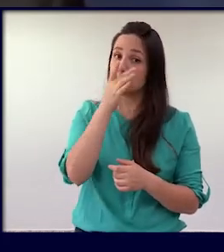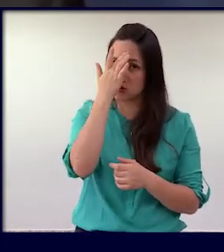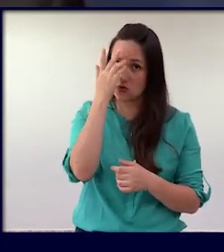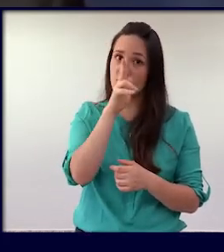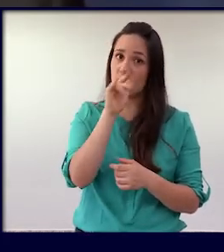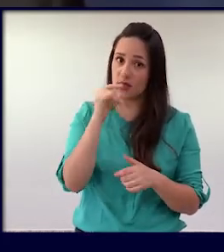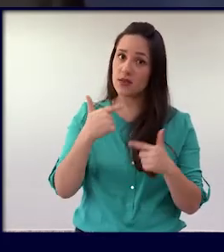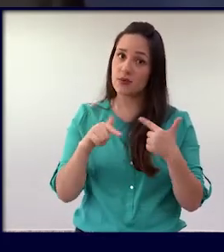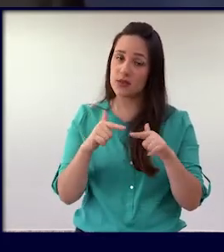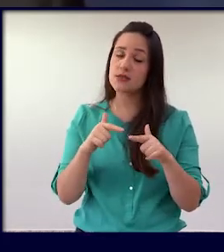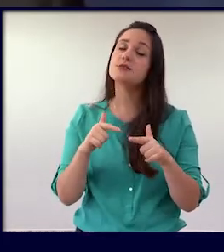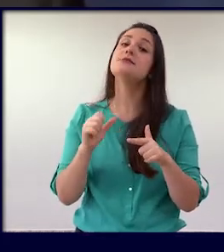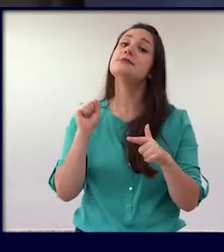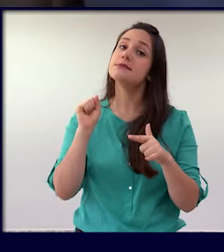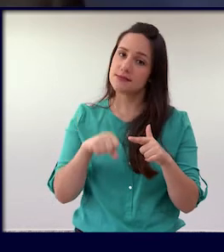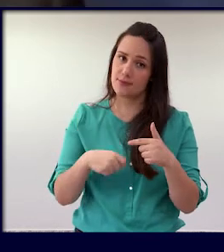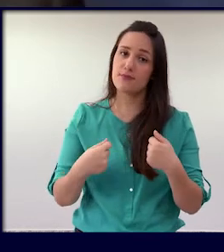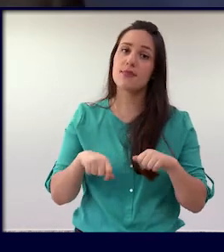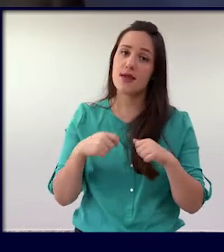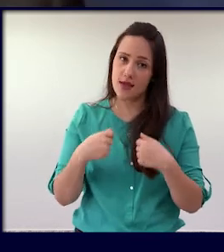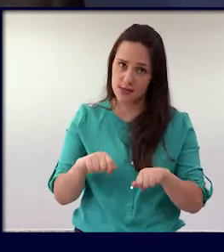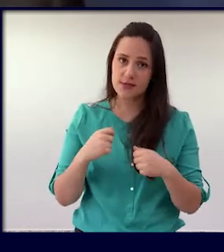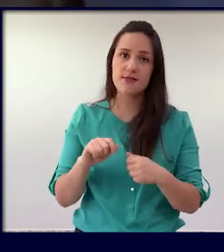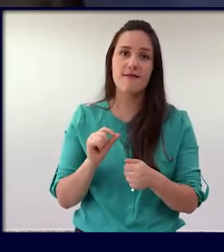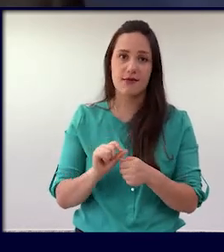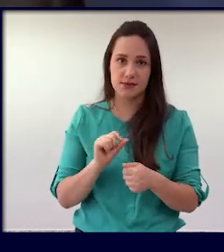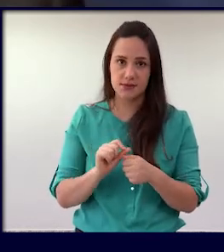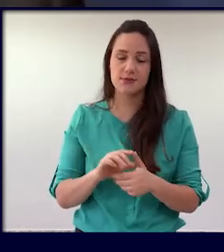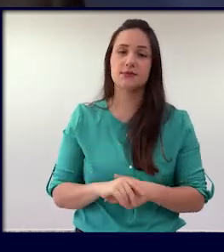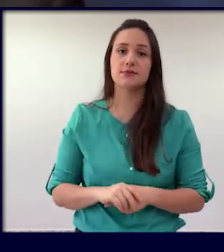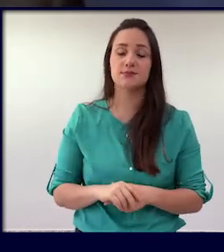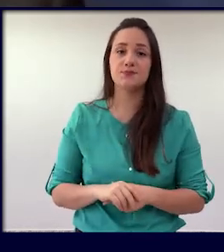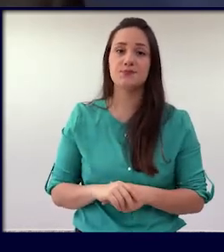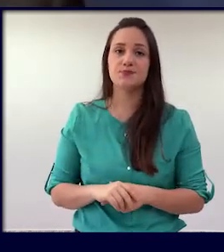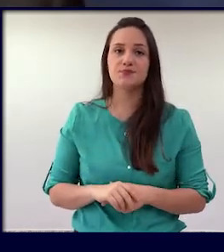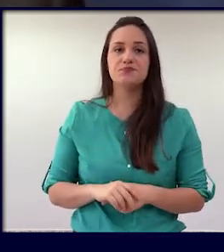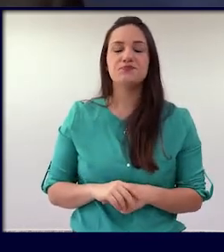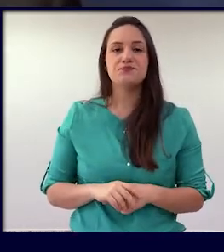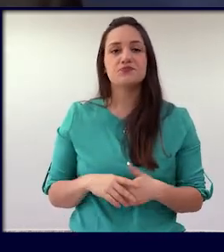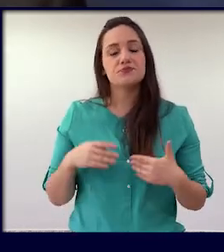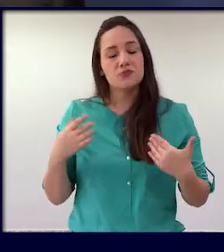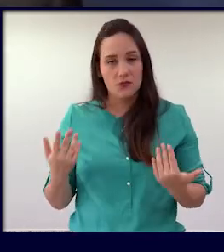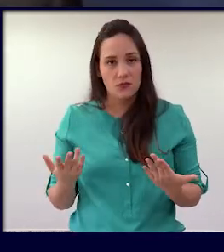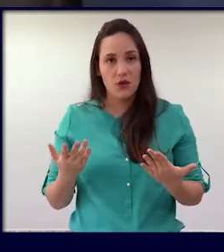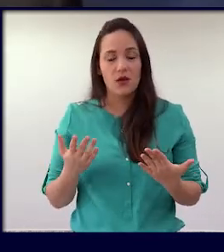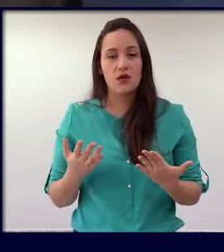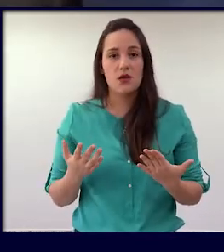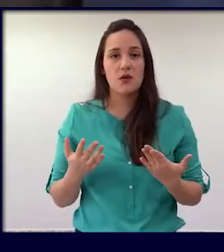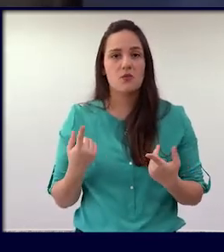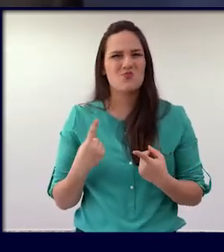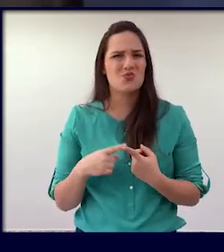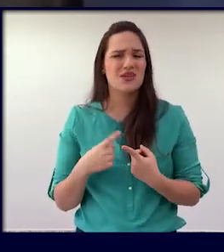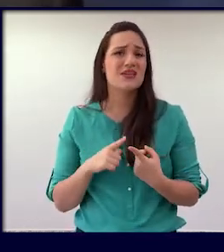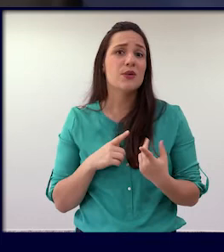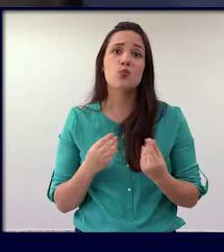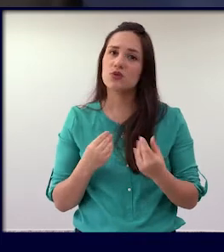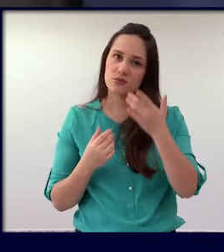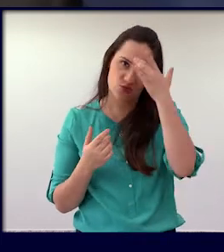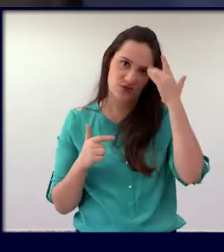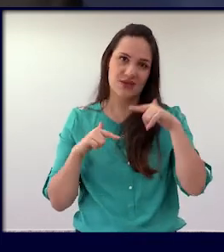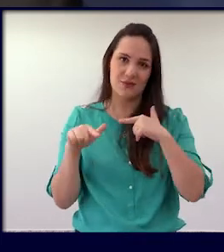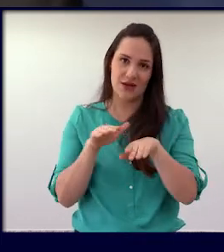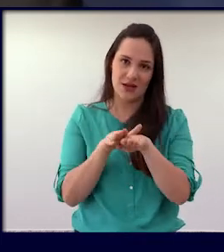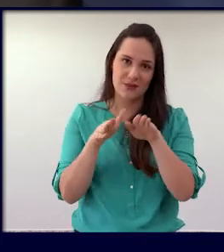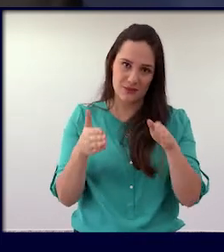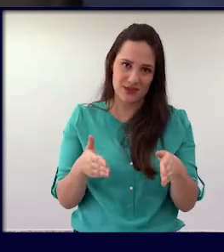Para os eleitores que forem convocados para treinamento, sim, ele é obrigatório. A via de regra,